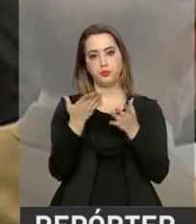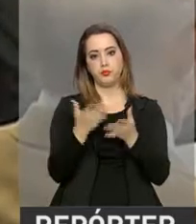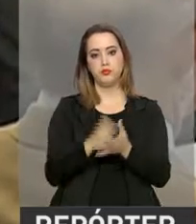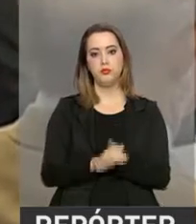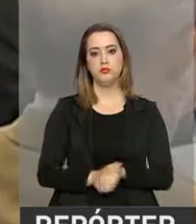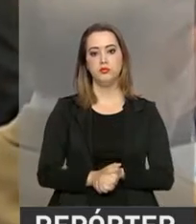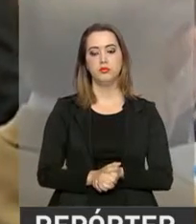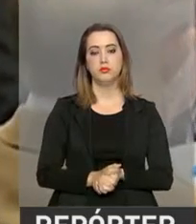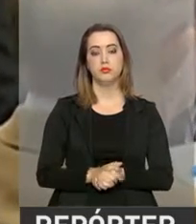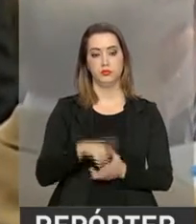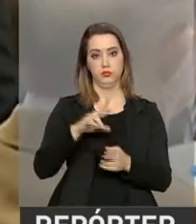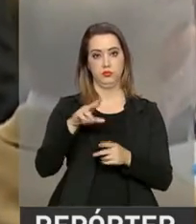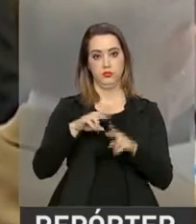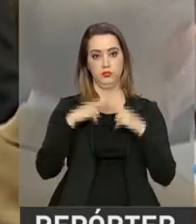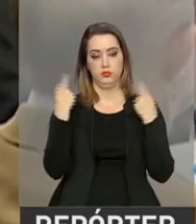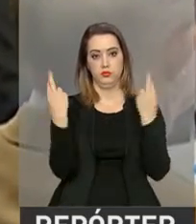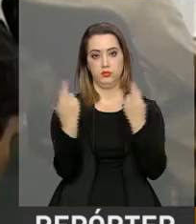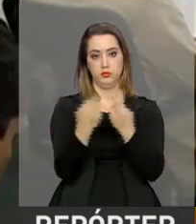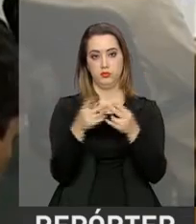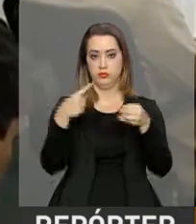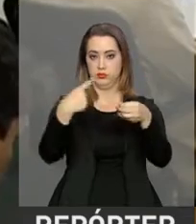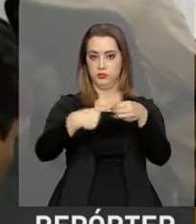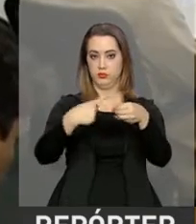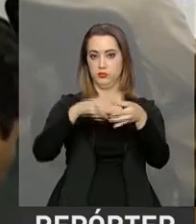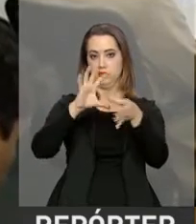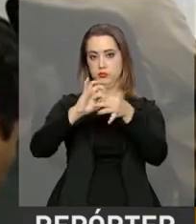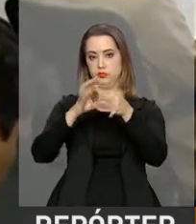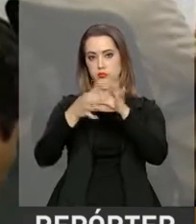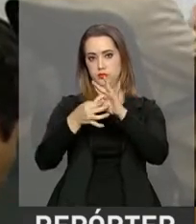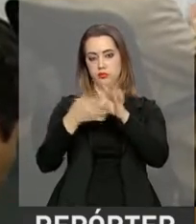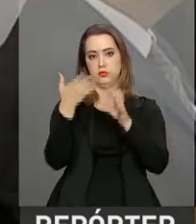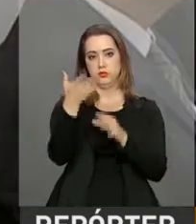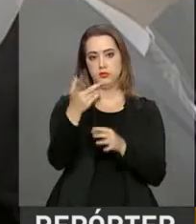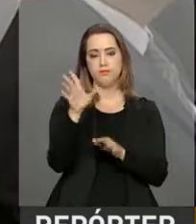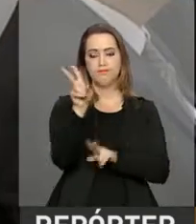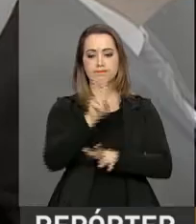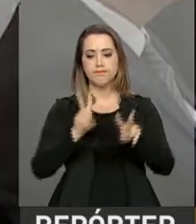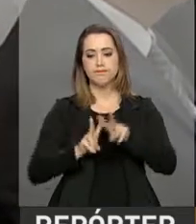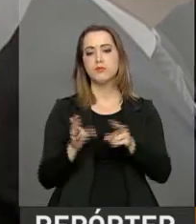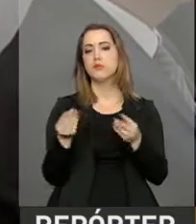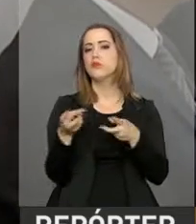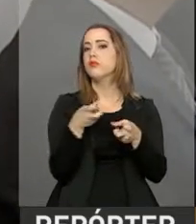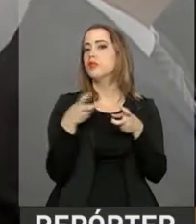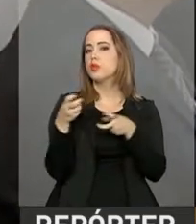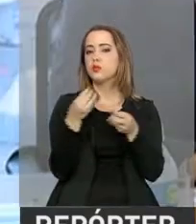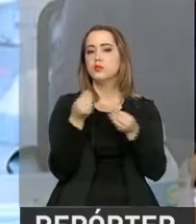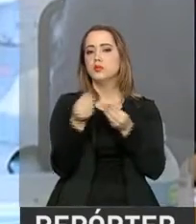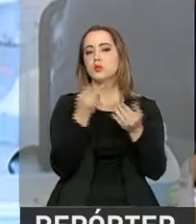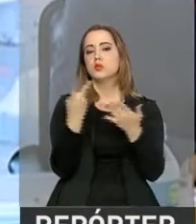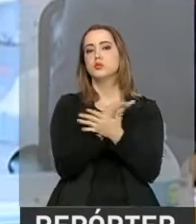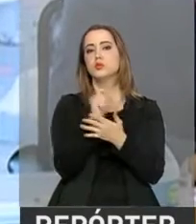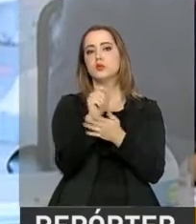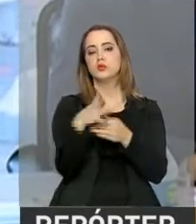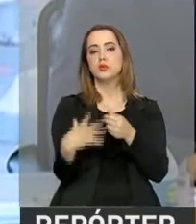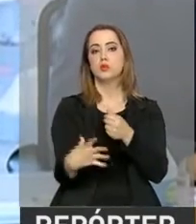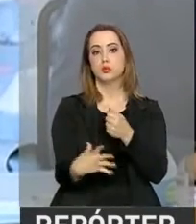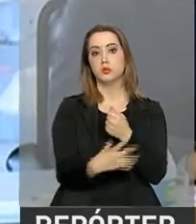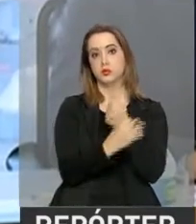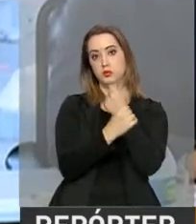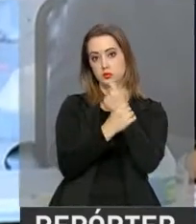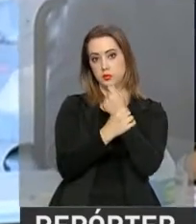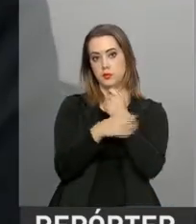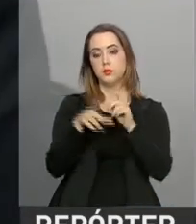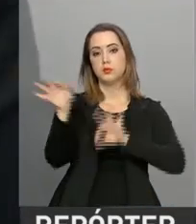a reunião no parque olímpico foi para fazer um balanço das olimpíadas até agora principalmente em relação à segurança ea